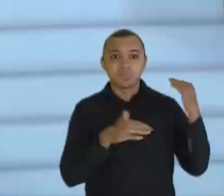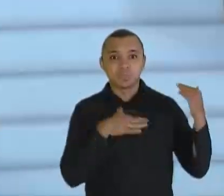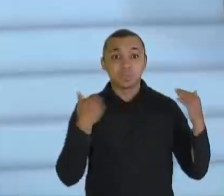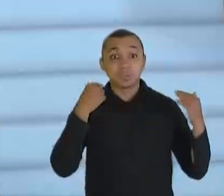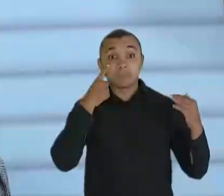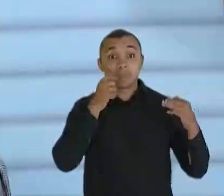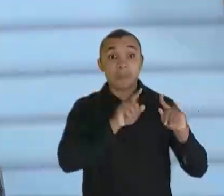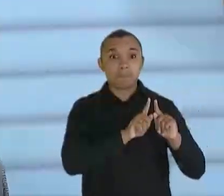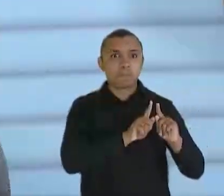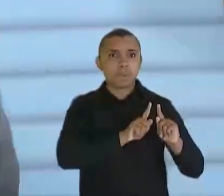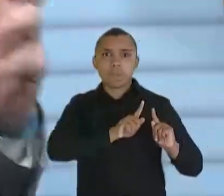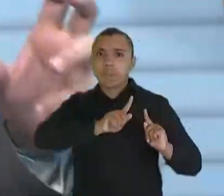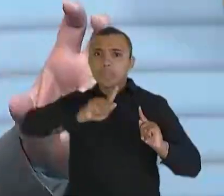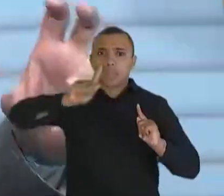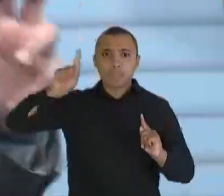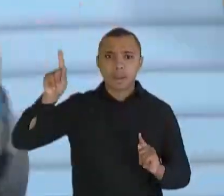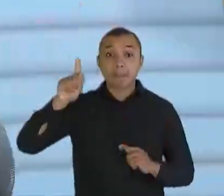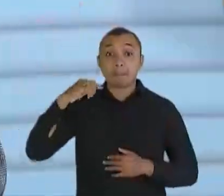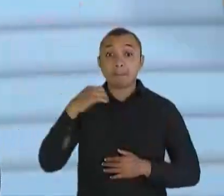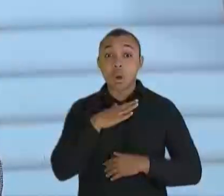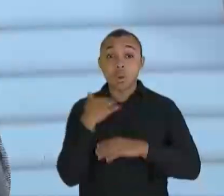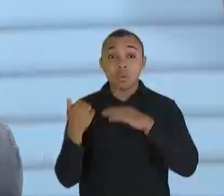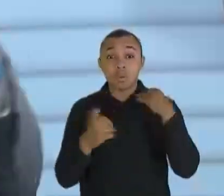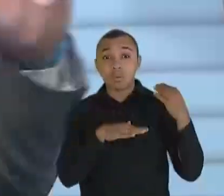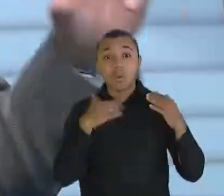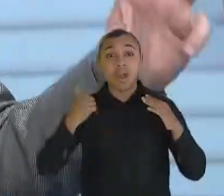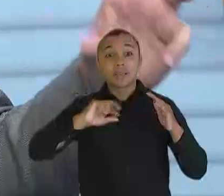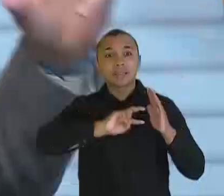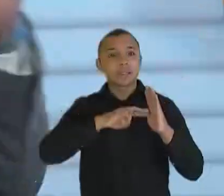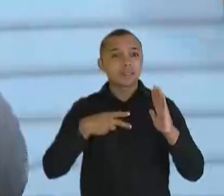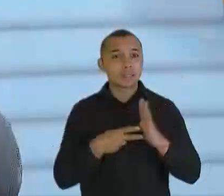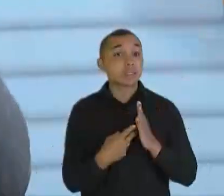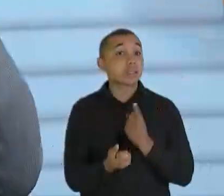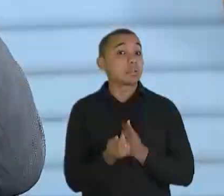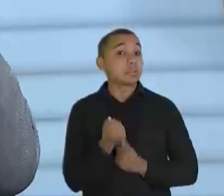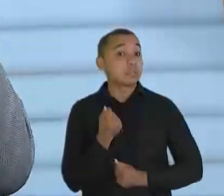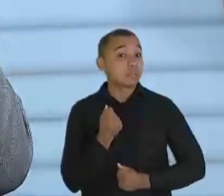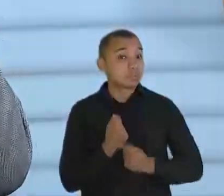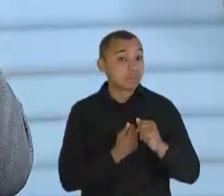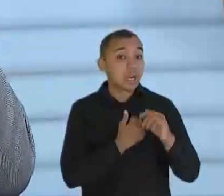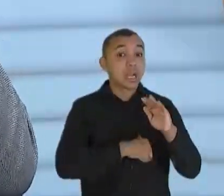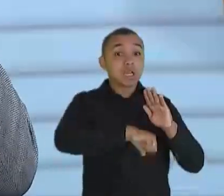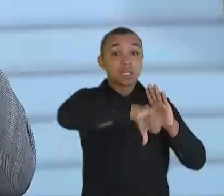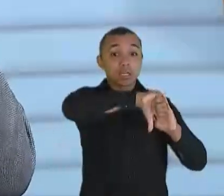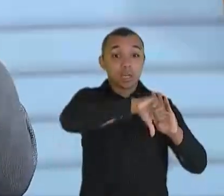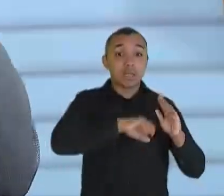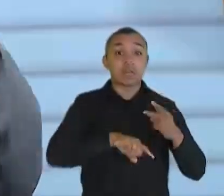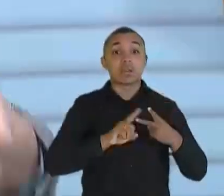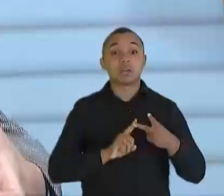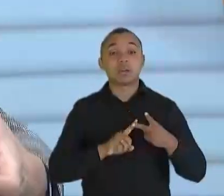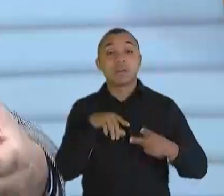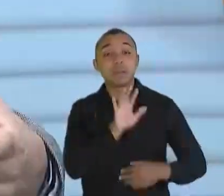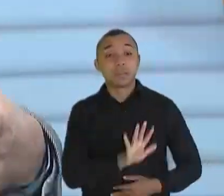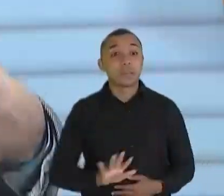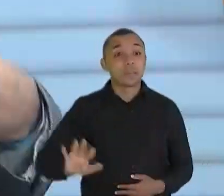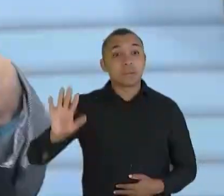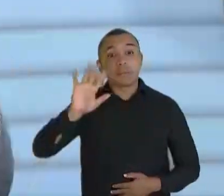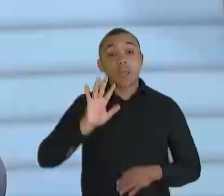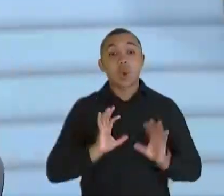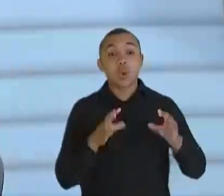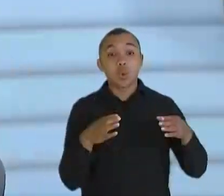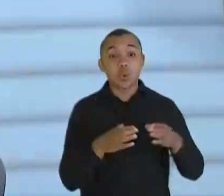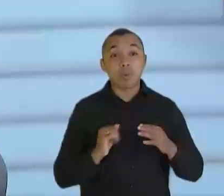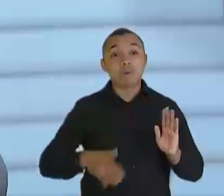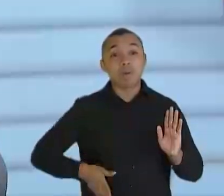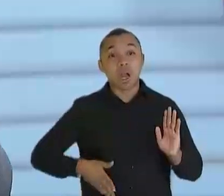homicídio deve-se, dentre outras coisas, à alteração da economia do crime, das rotas, né, da nacionalização. Os grupos armados. Os